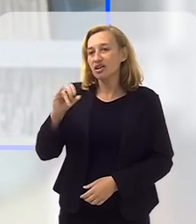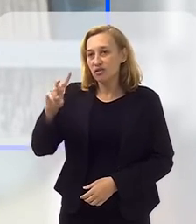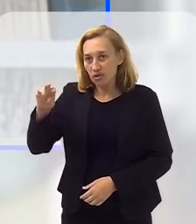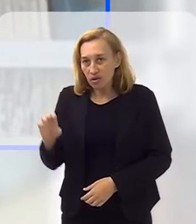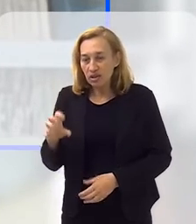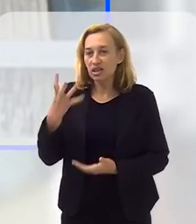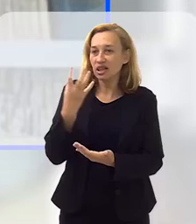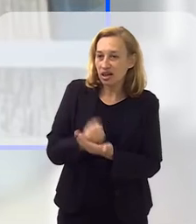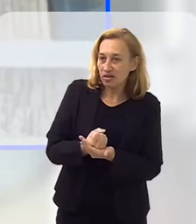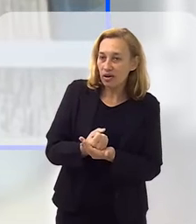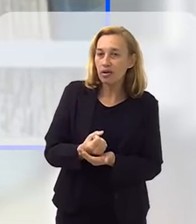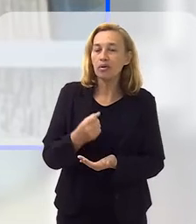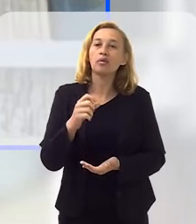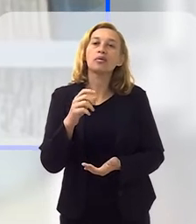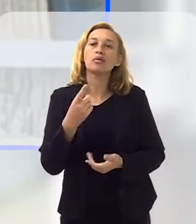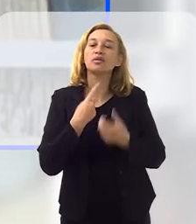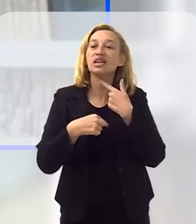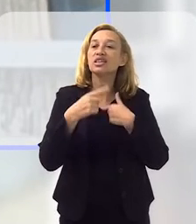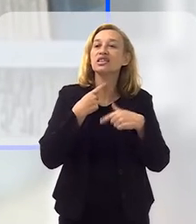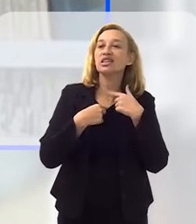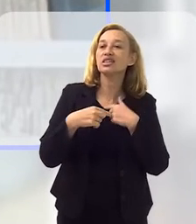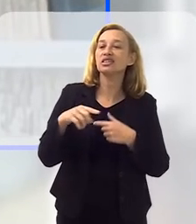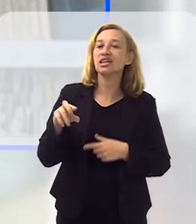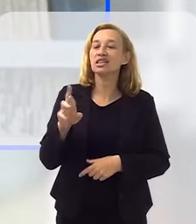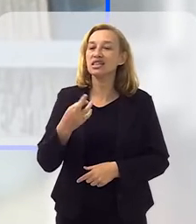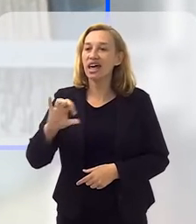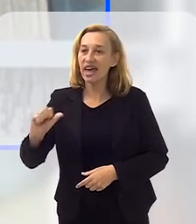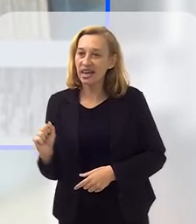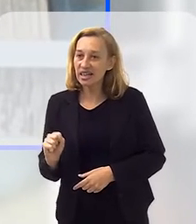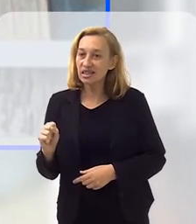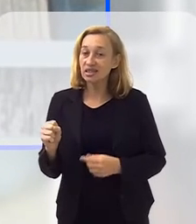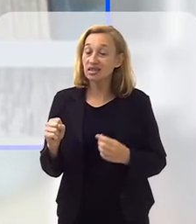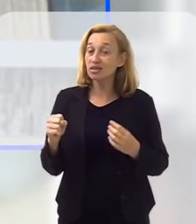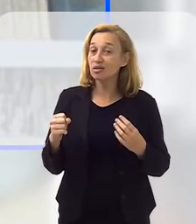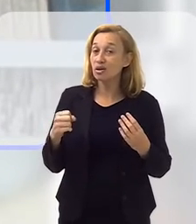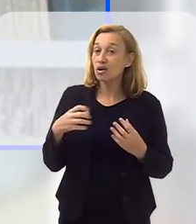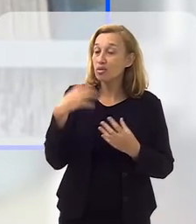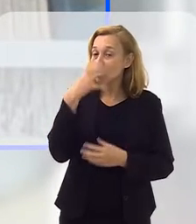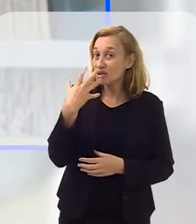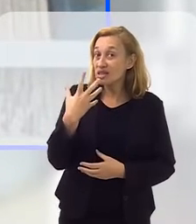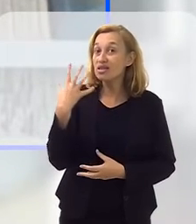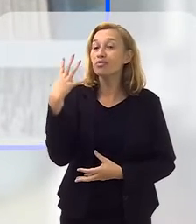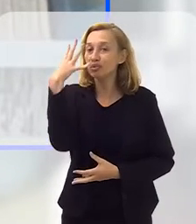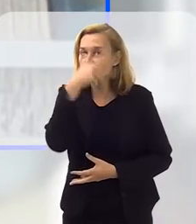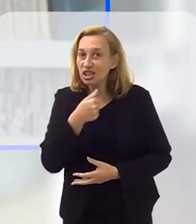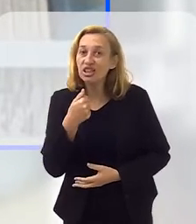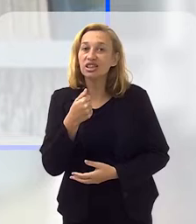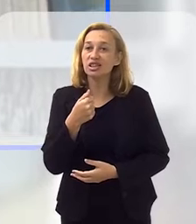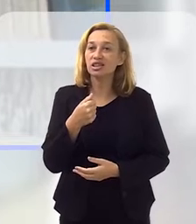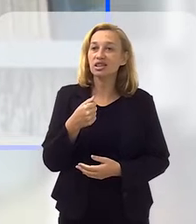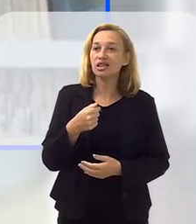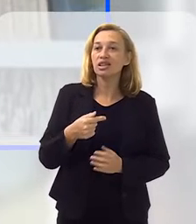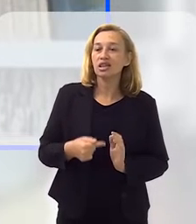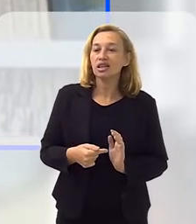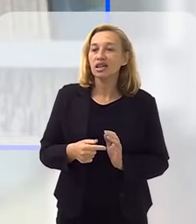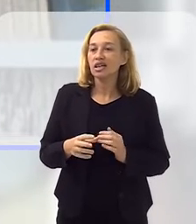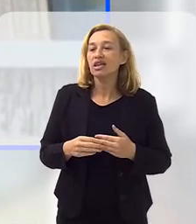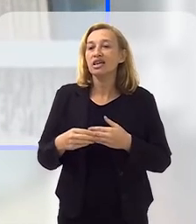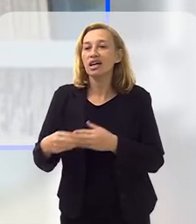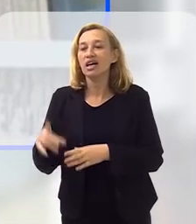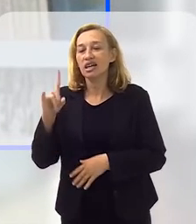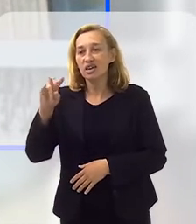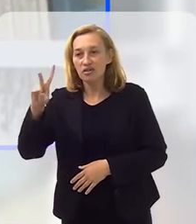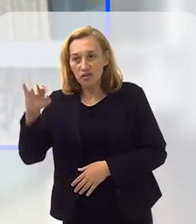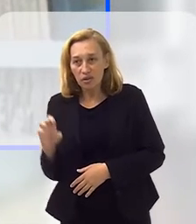Ivone gravou, tem o Prazer da Serrinha, que são melodias assim muito ricas. Né? E foram eles que levaram Dona